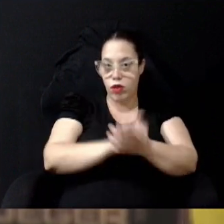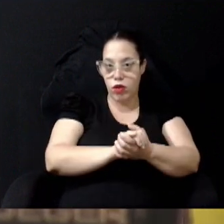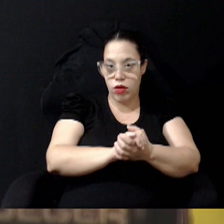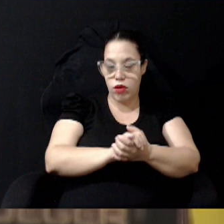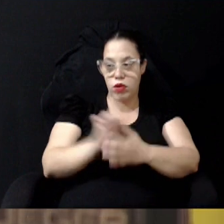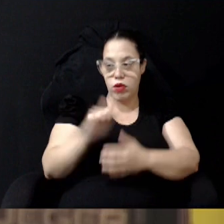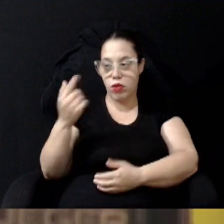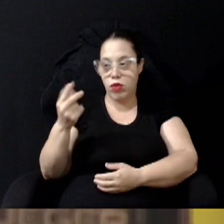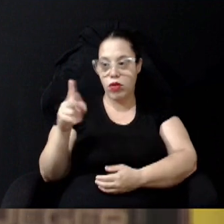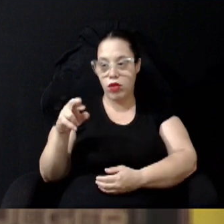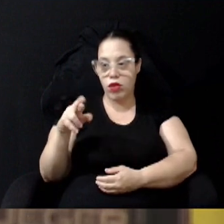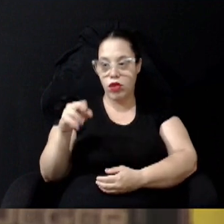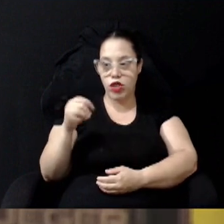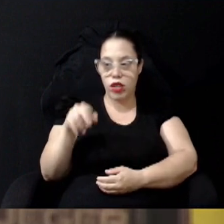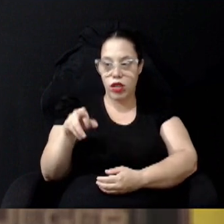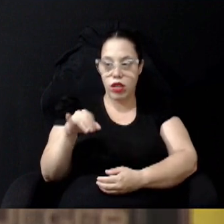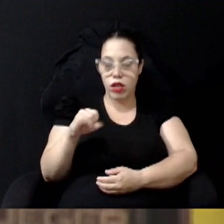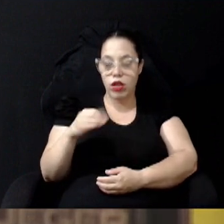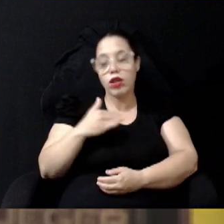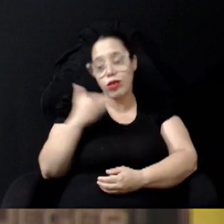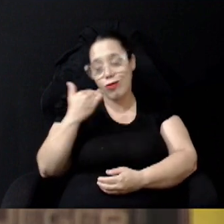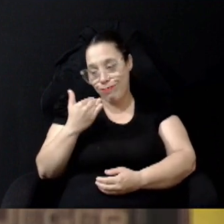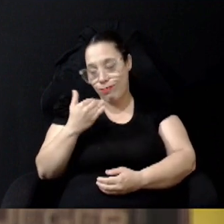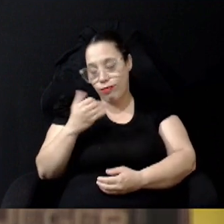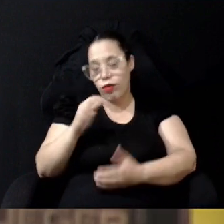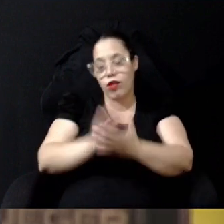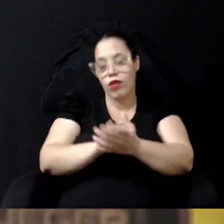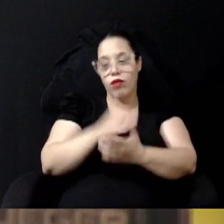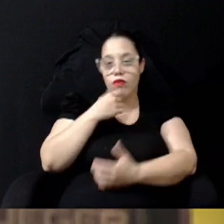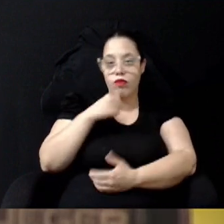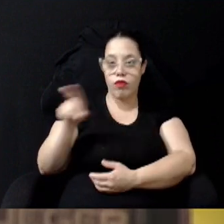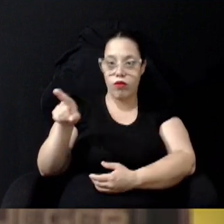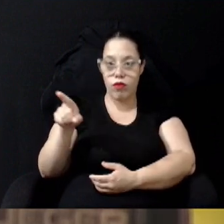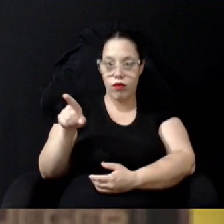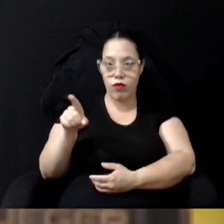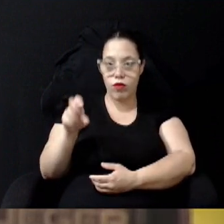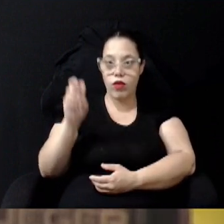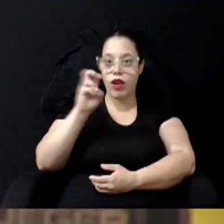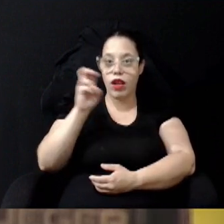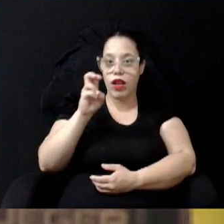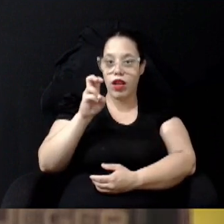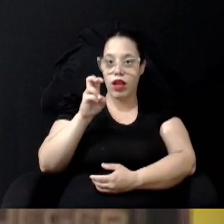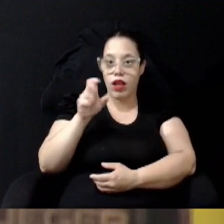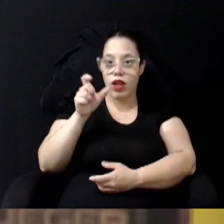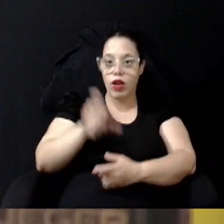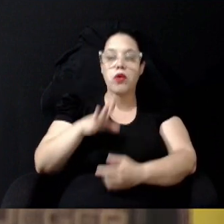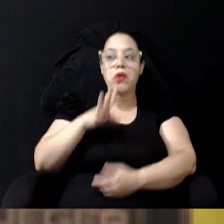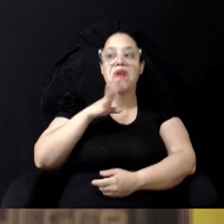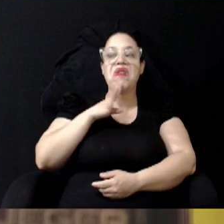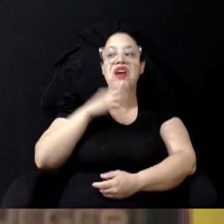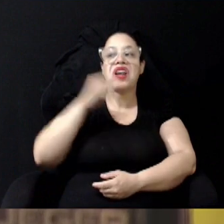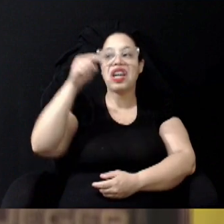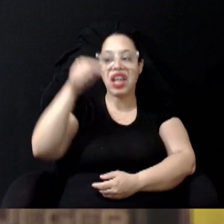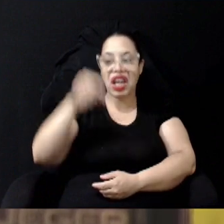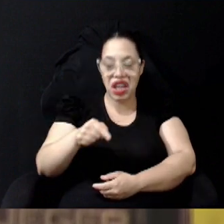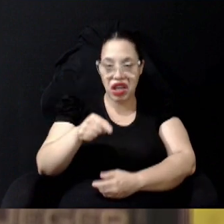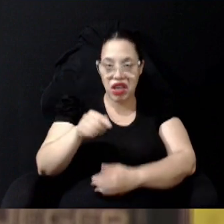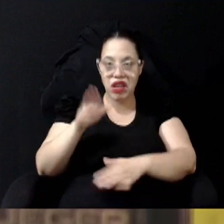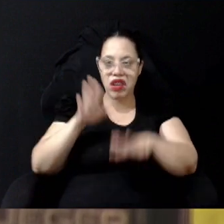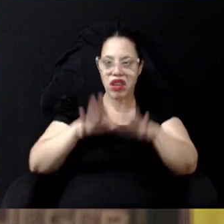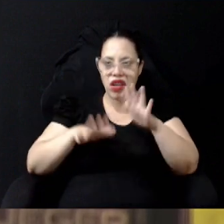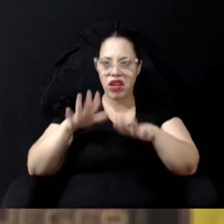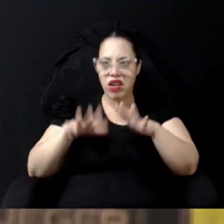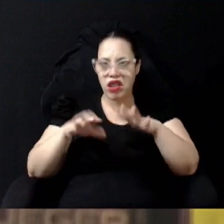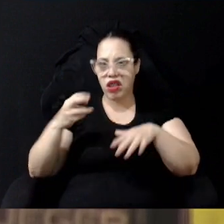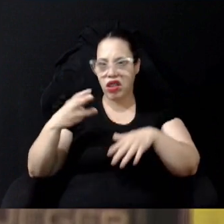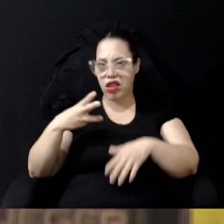chamada Jaci, que já faleceu, o marido dela e um irmão. Tinha 5 pessoas conhecidas nessa cidade, que tinha mais ou menos